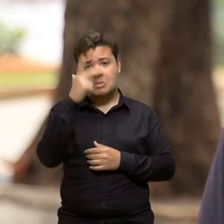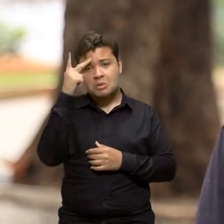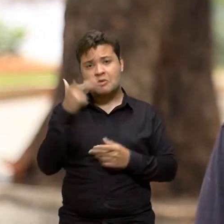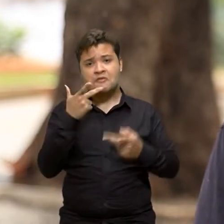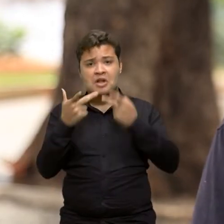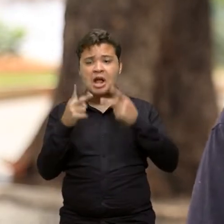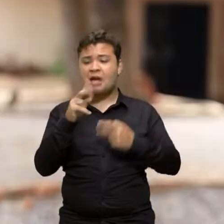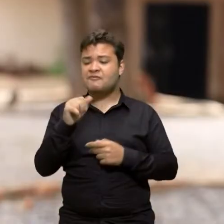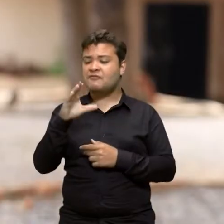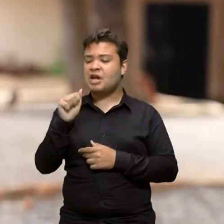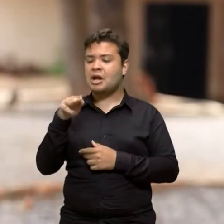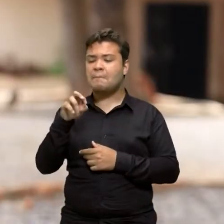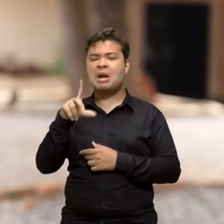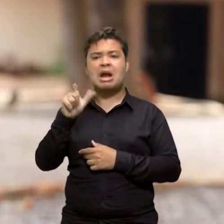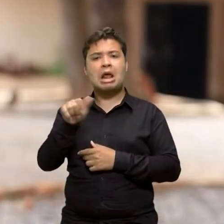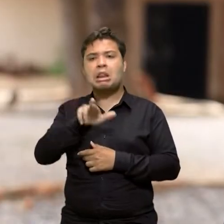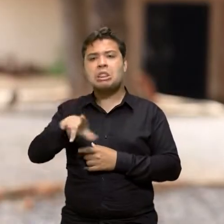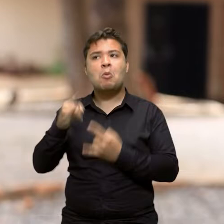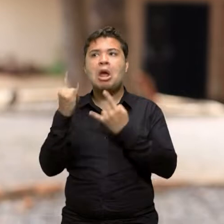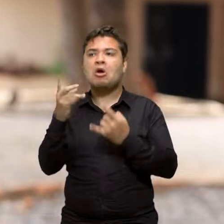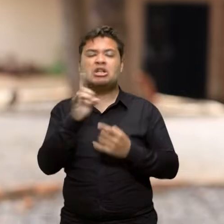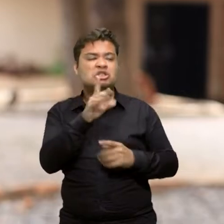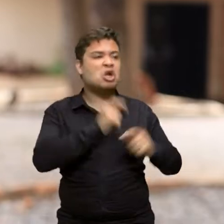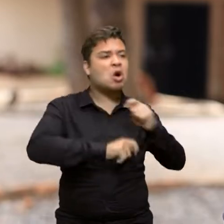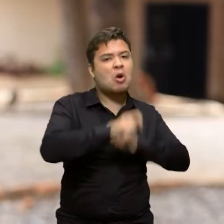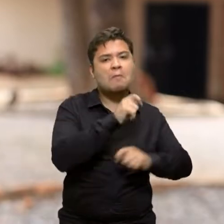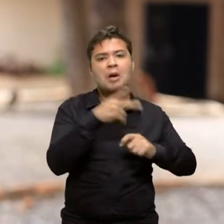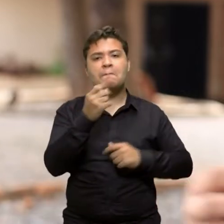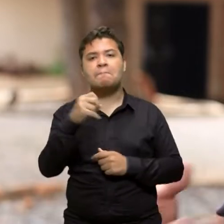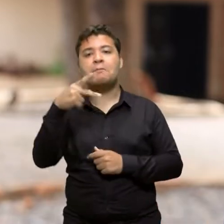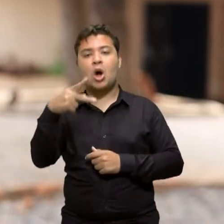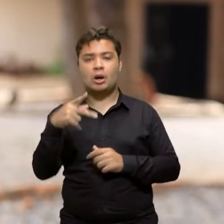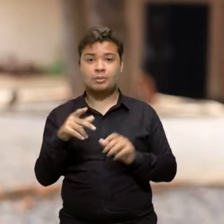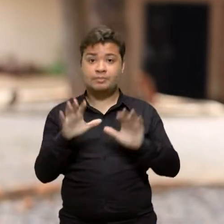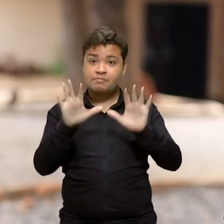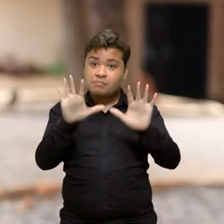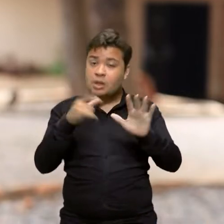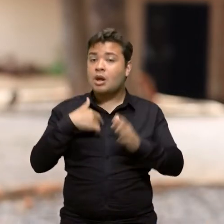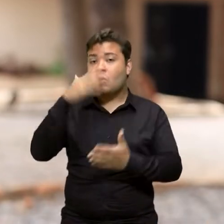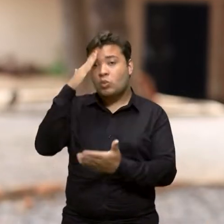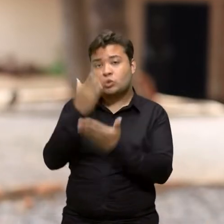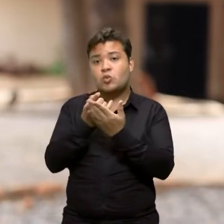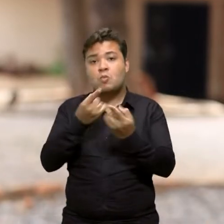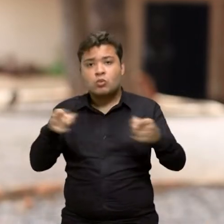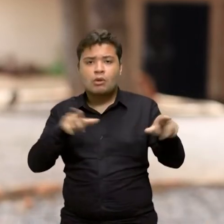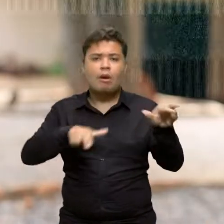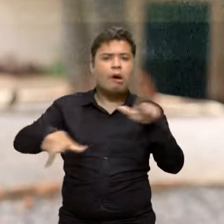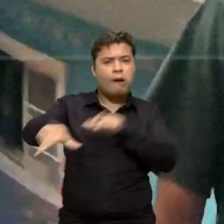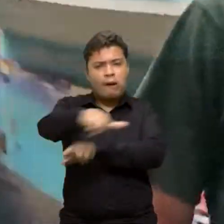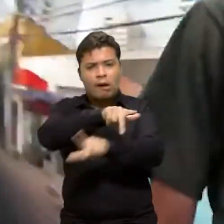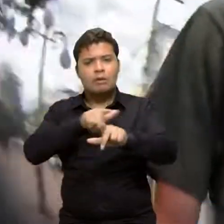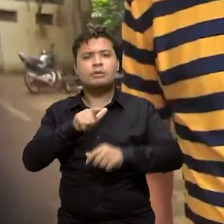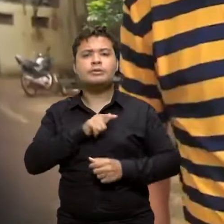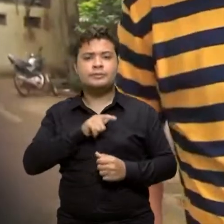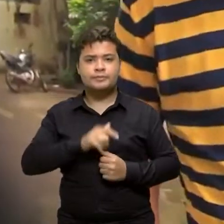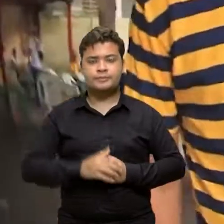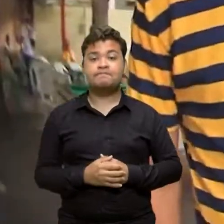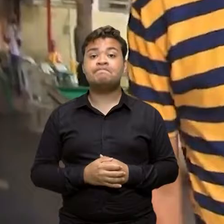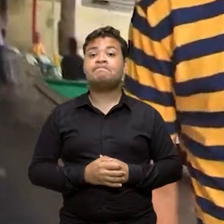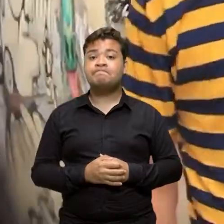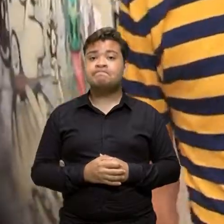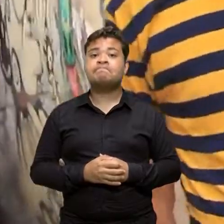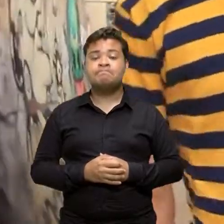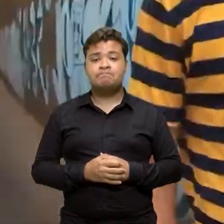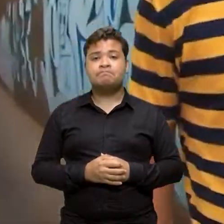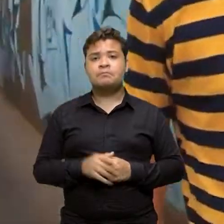nariz e falar que o Vaca não é mais festival de rock, que virou um festival comercial, de pop, eu acredito nessa diversidade da música. Dentre os